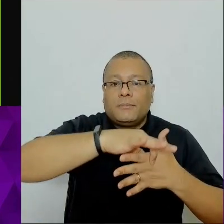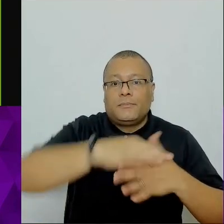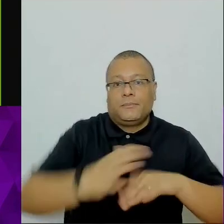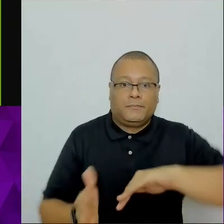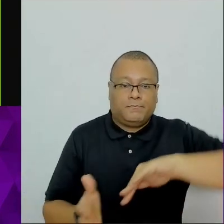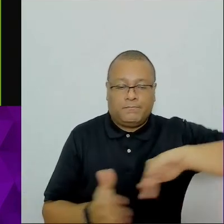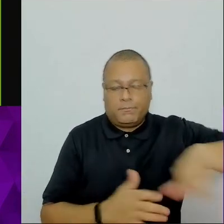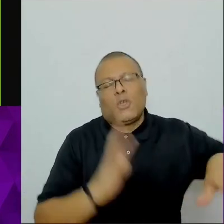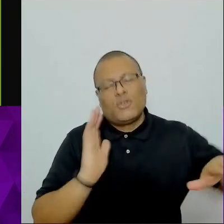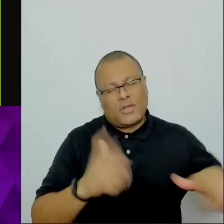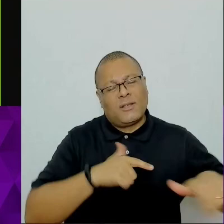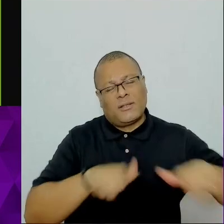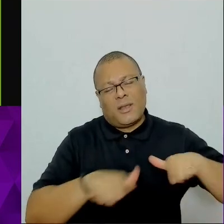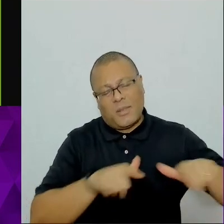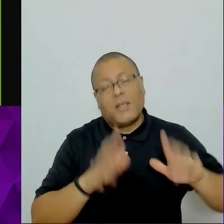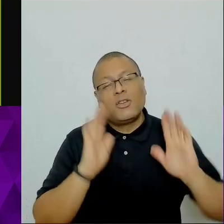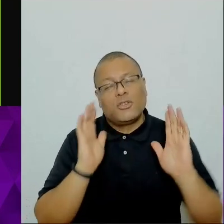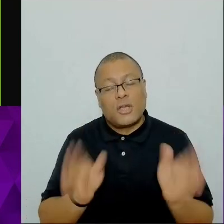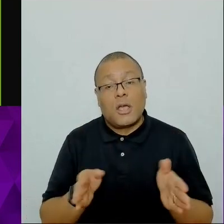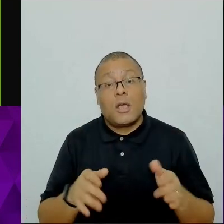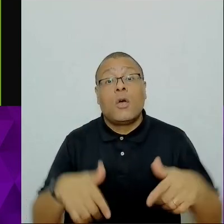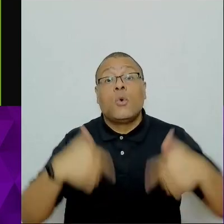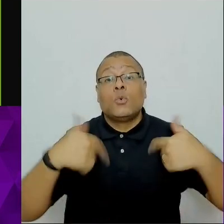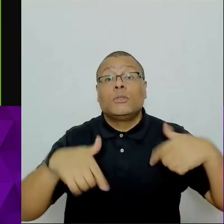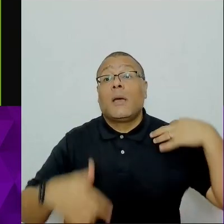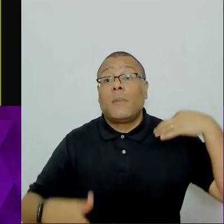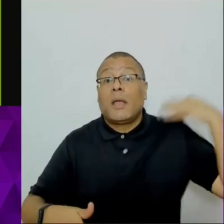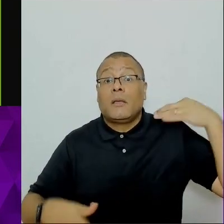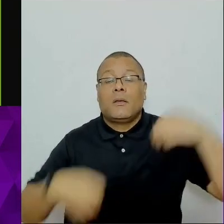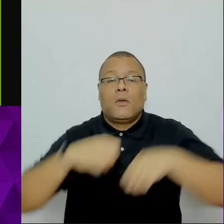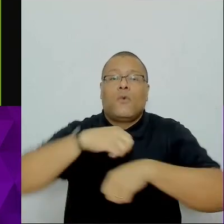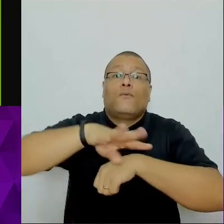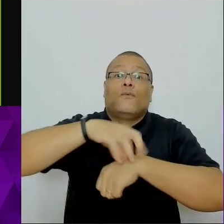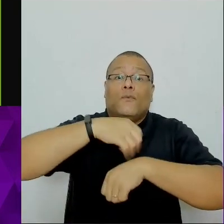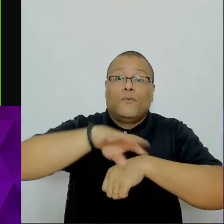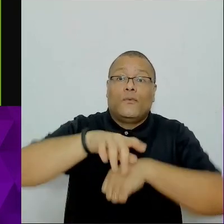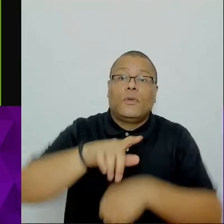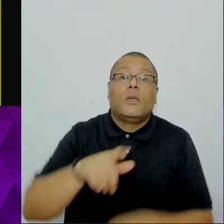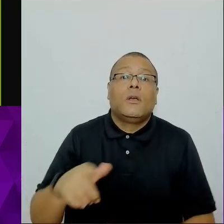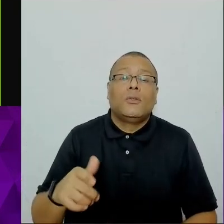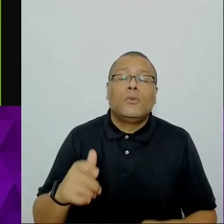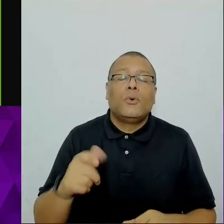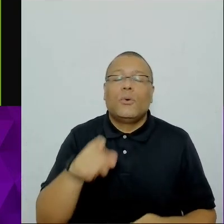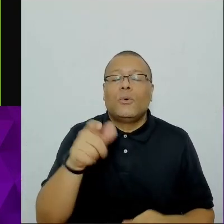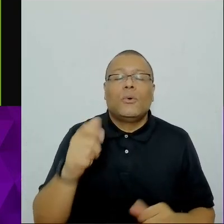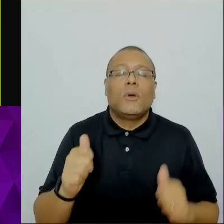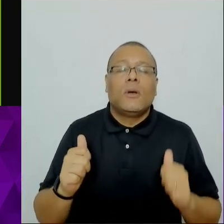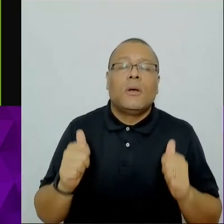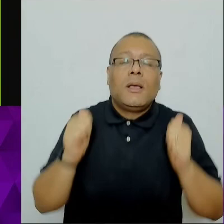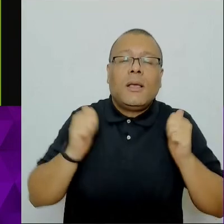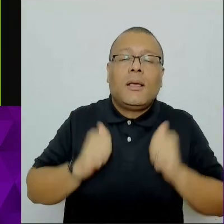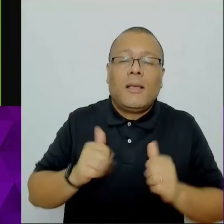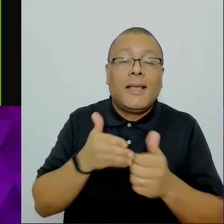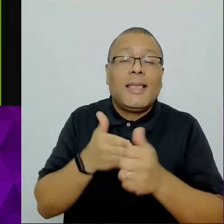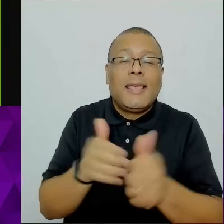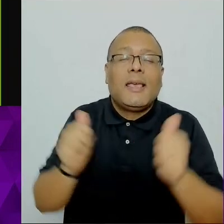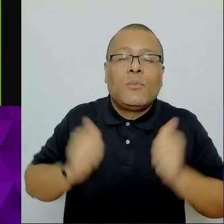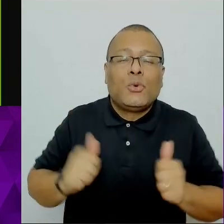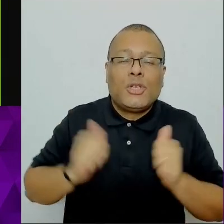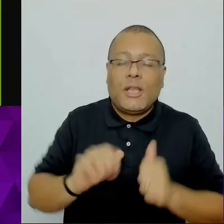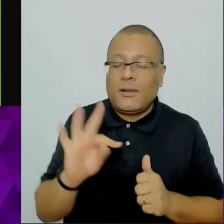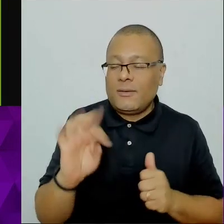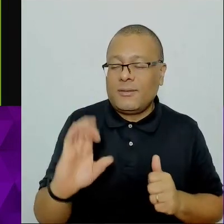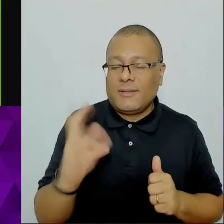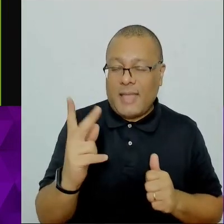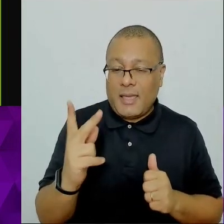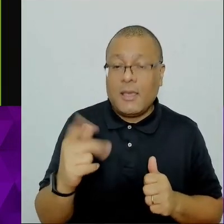né, eu tenho um trabalho voluntário como mentora no Guia do Mochileiro Tech, que é um programa que a gente criou para poder